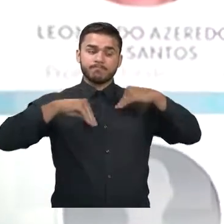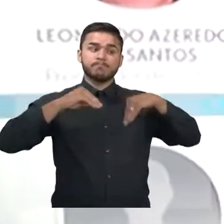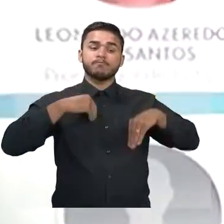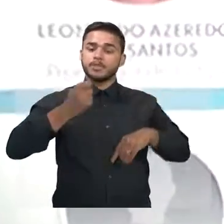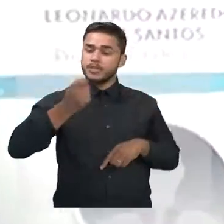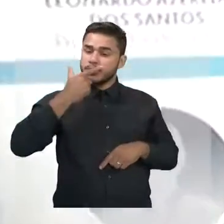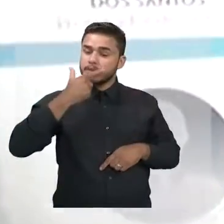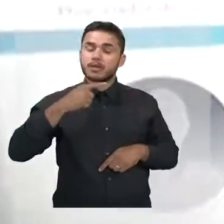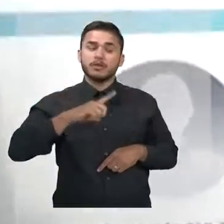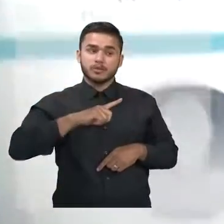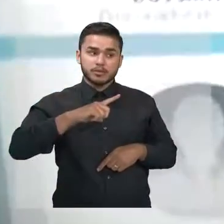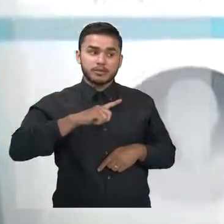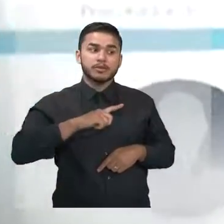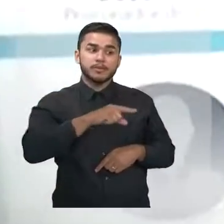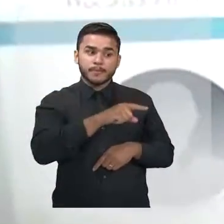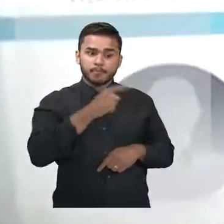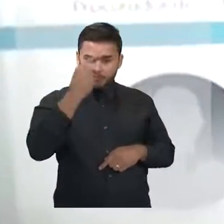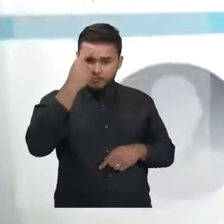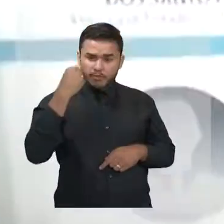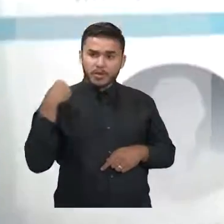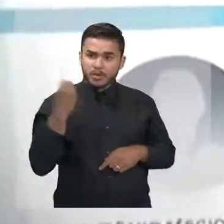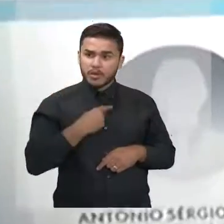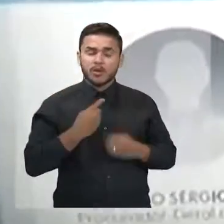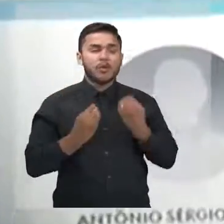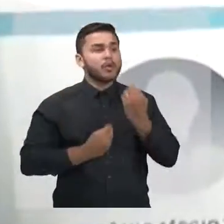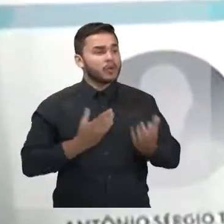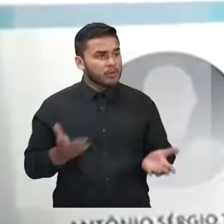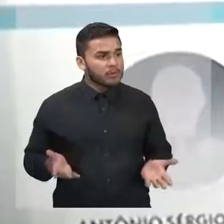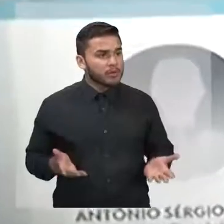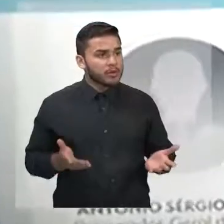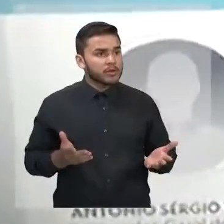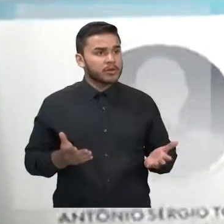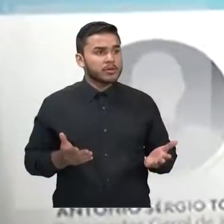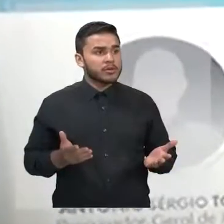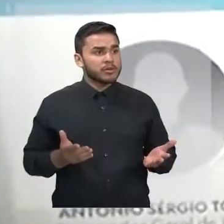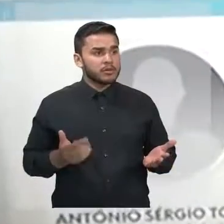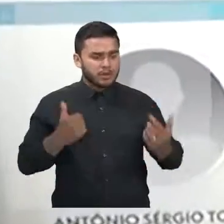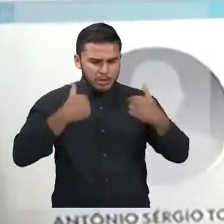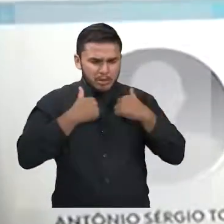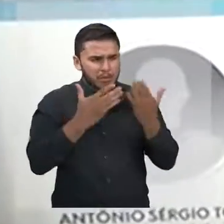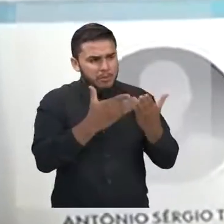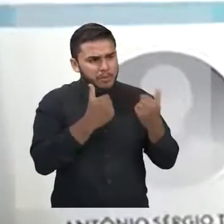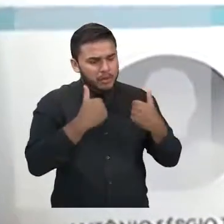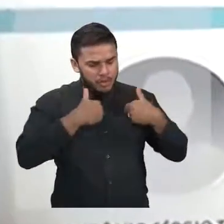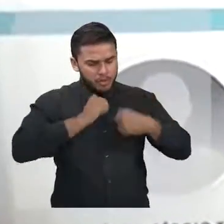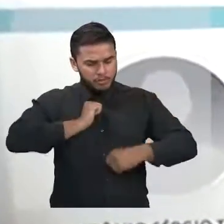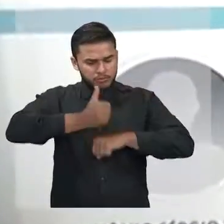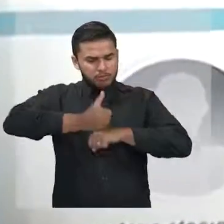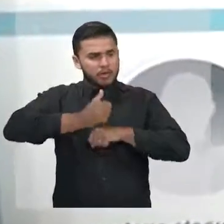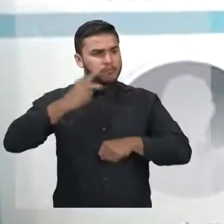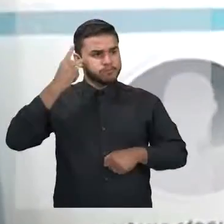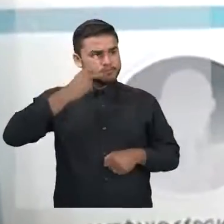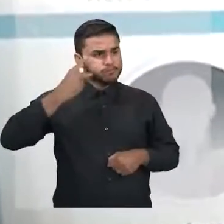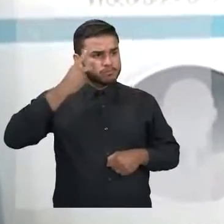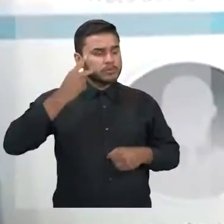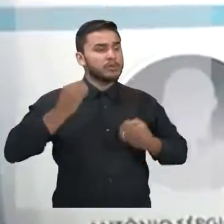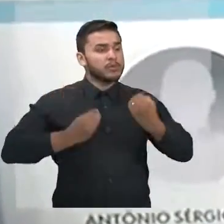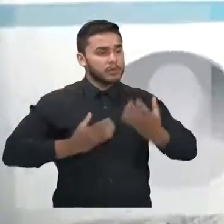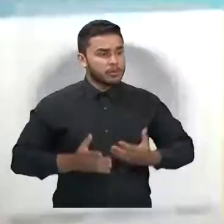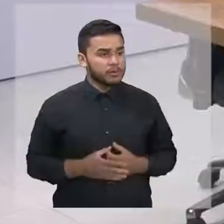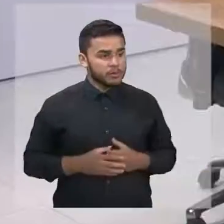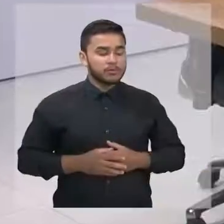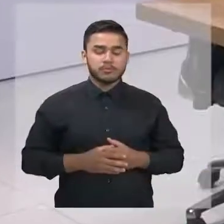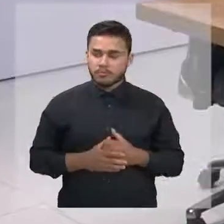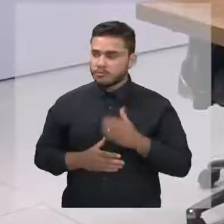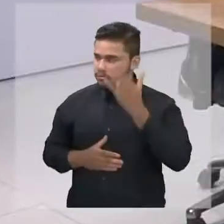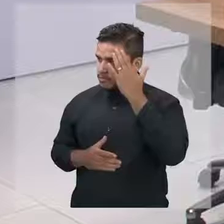que ser feita. Nós vamos virar pedinte quase. Será que eu estou pedindo muito para o cargo que eu ocupo? Doutor Leonardo, muito obrigado pelas